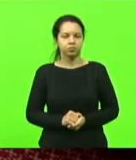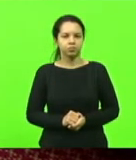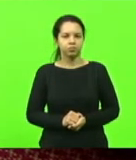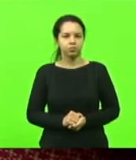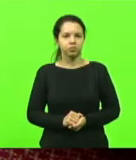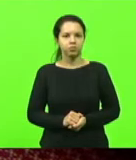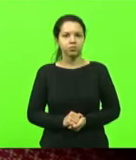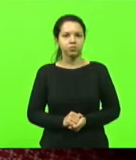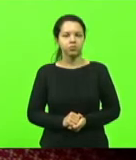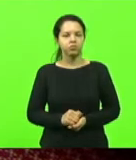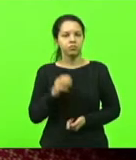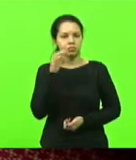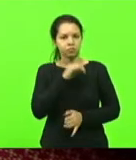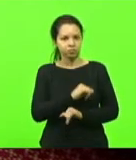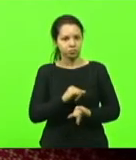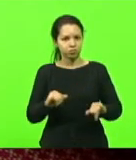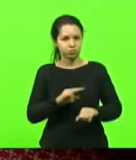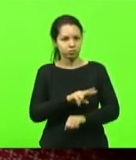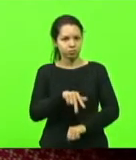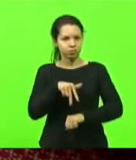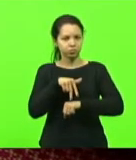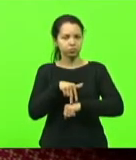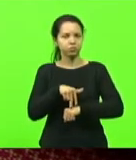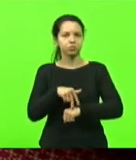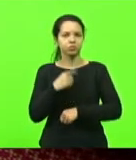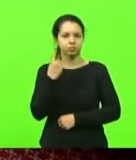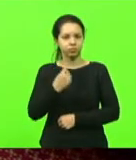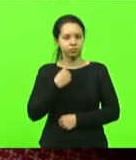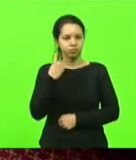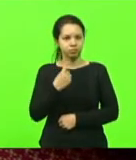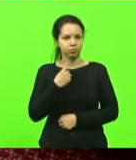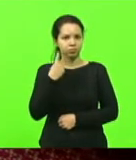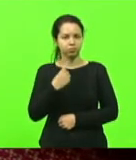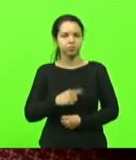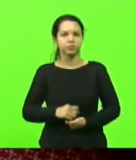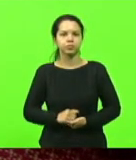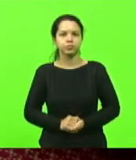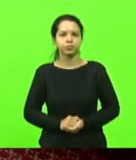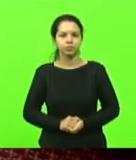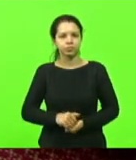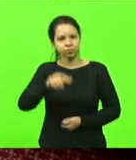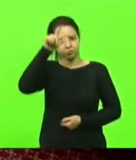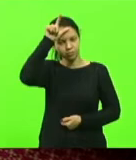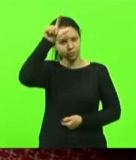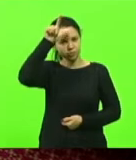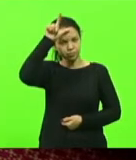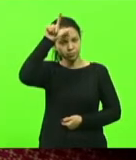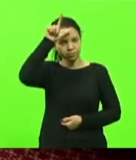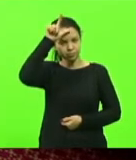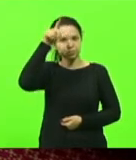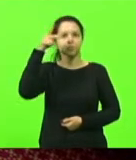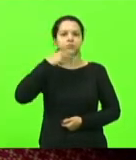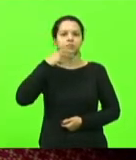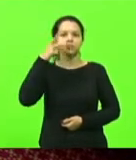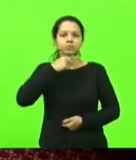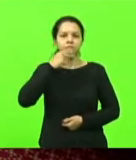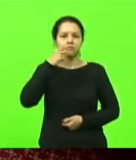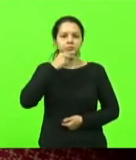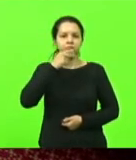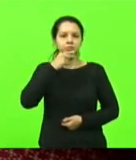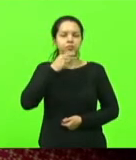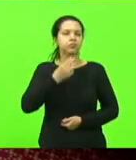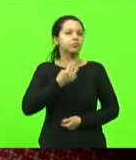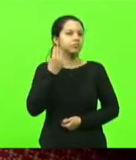comunicações. Fizeram uso da palavra os senhores deputados Sargento Lima e Kennedy Nunes e